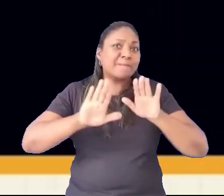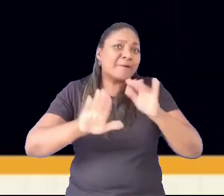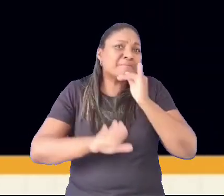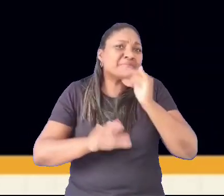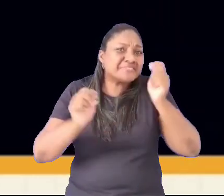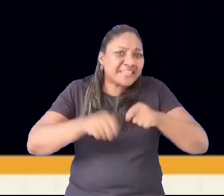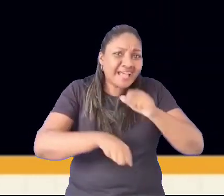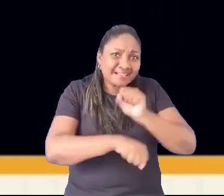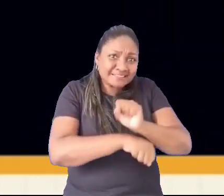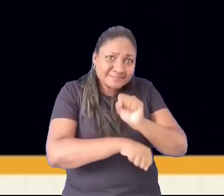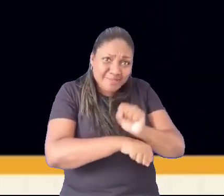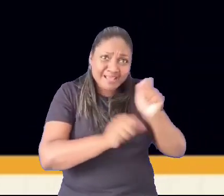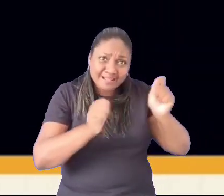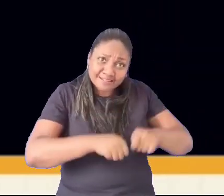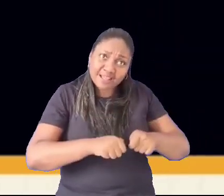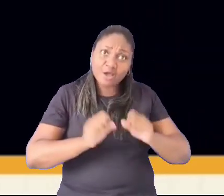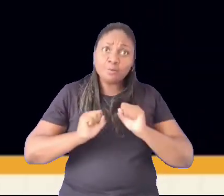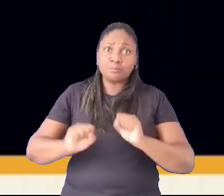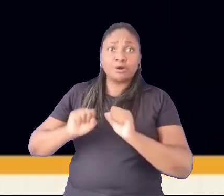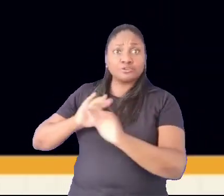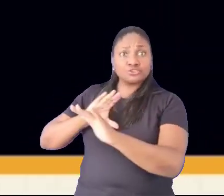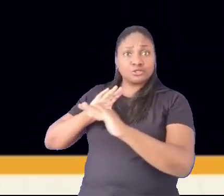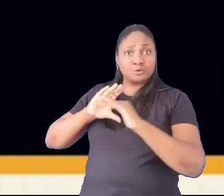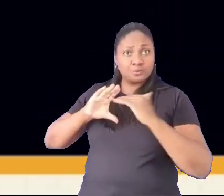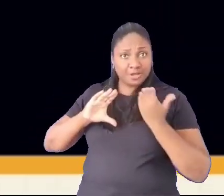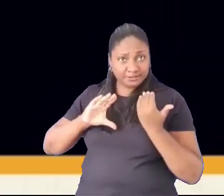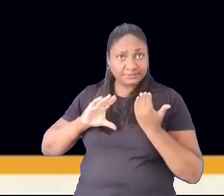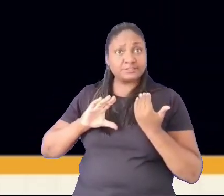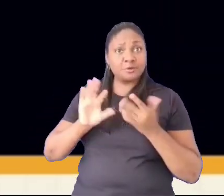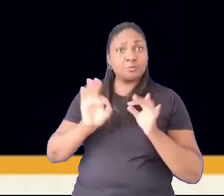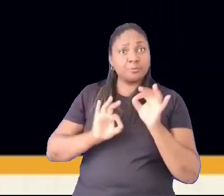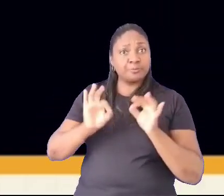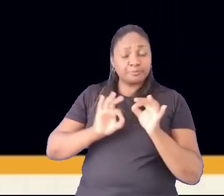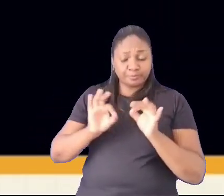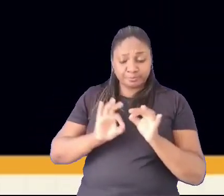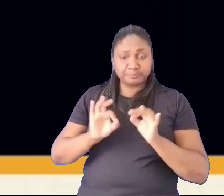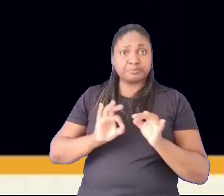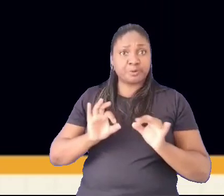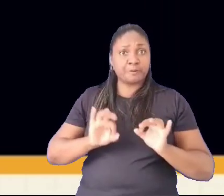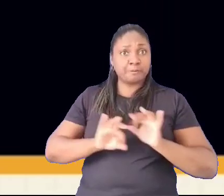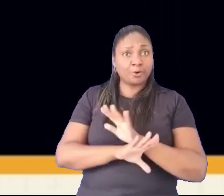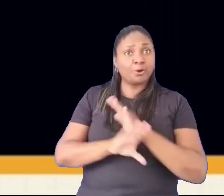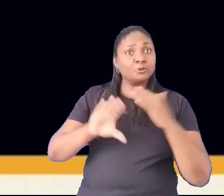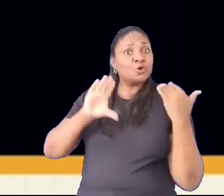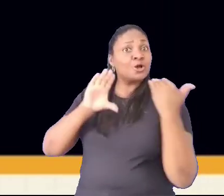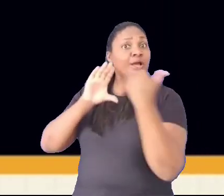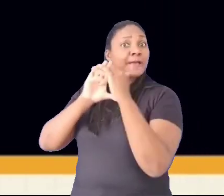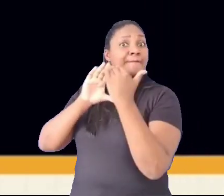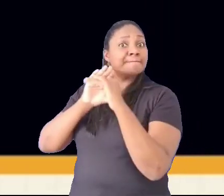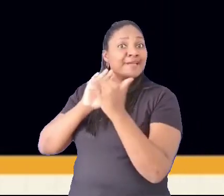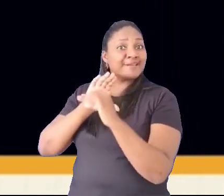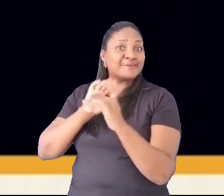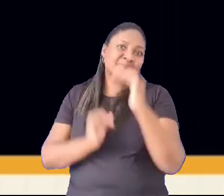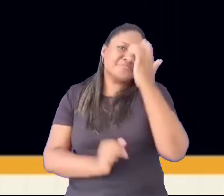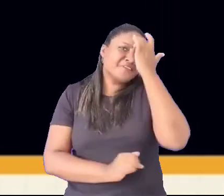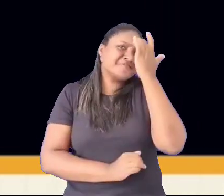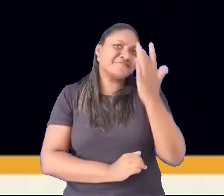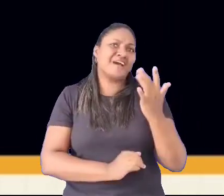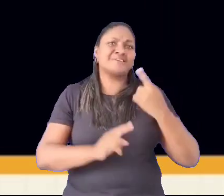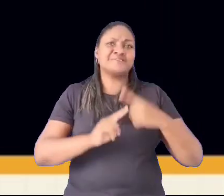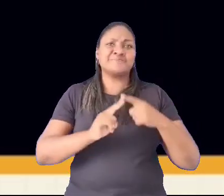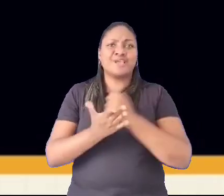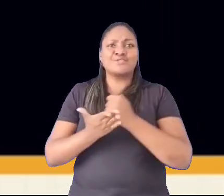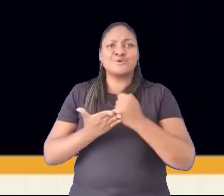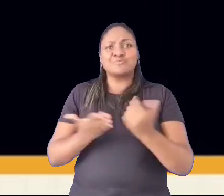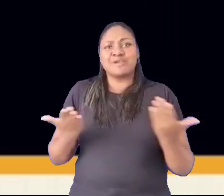1 dia, 2 dias? Manda um WhatsApp. A gente encaminha por e-mail para vocês, tá bom? Então, a gente facilita essa questão